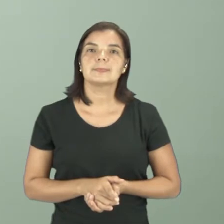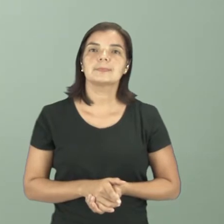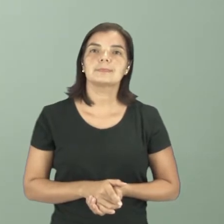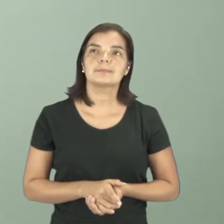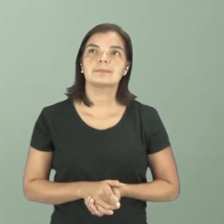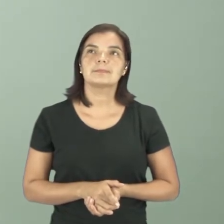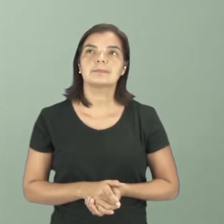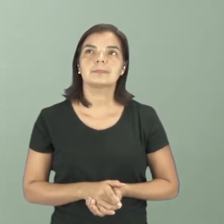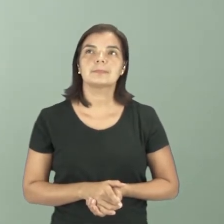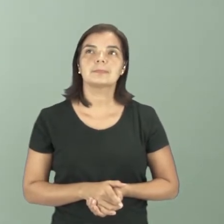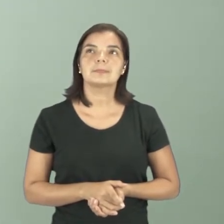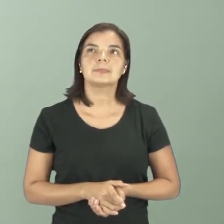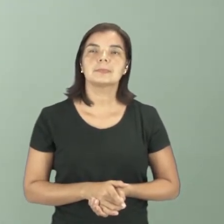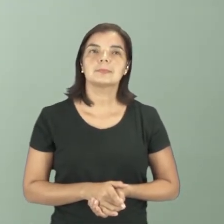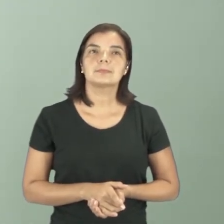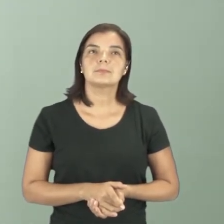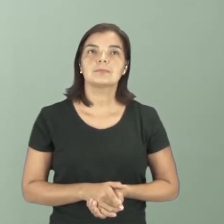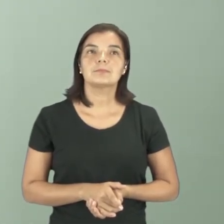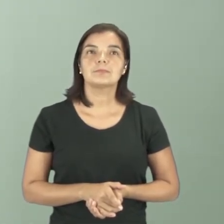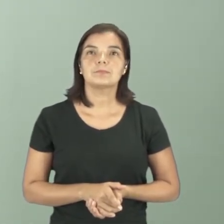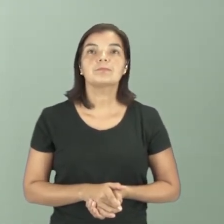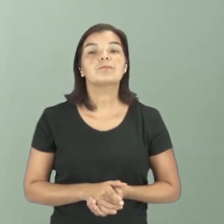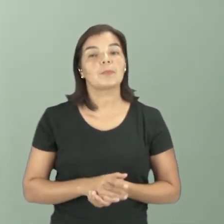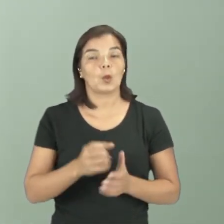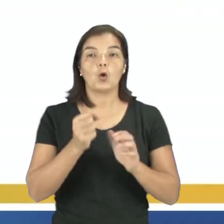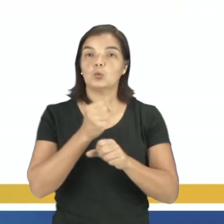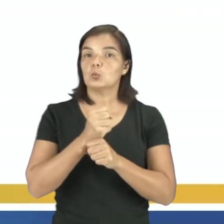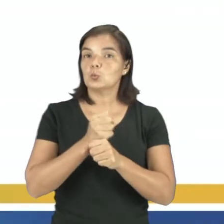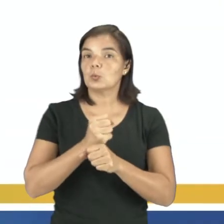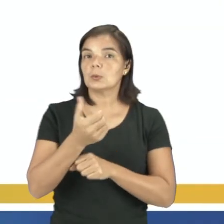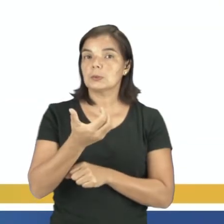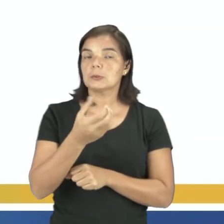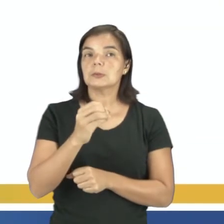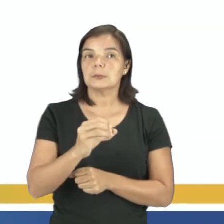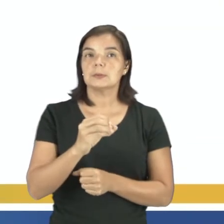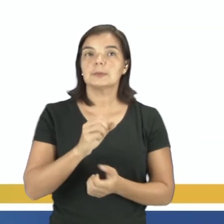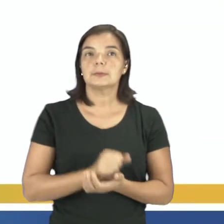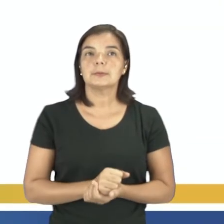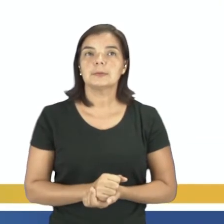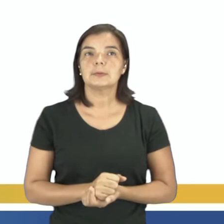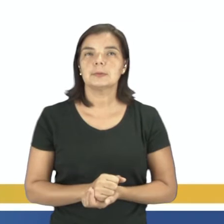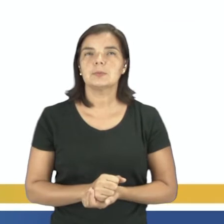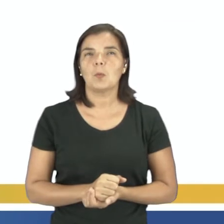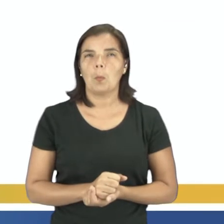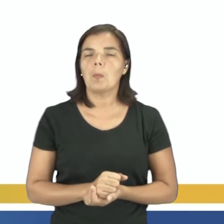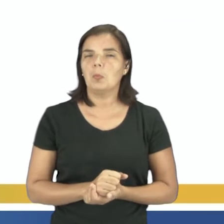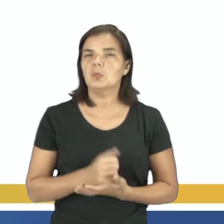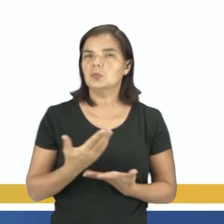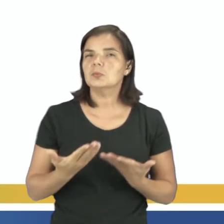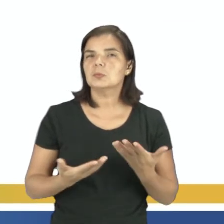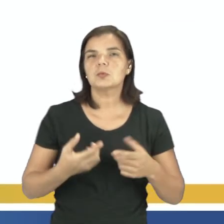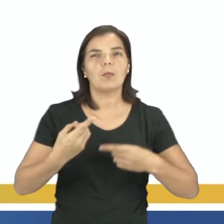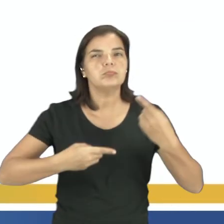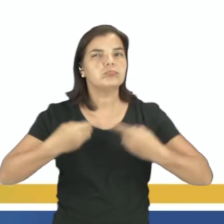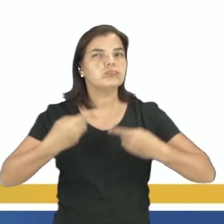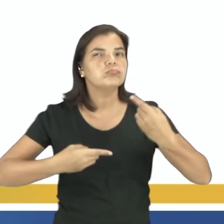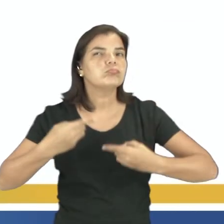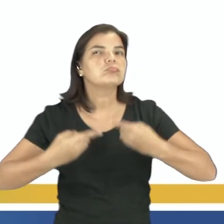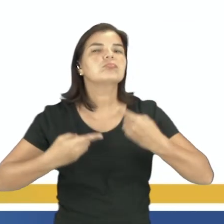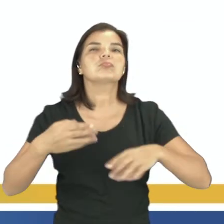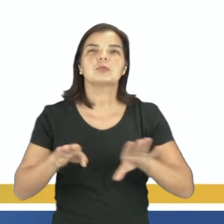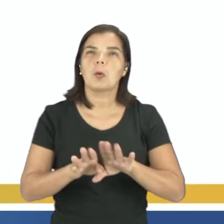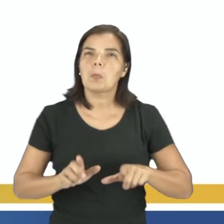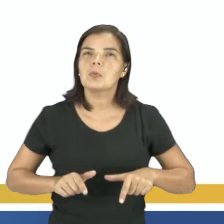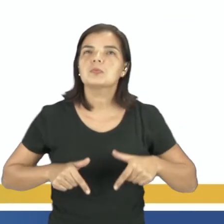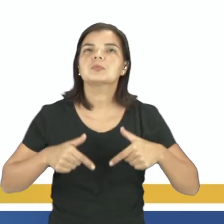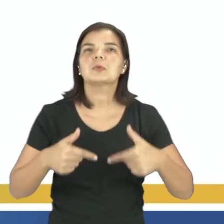para a gente poder ler a questão. Na década de 60, anos 60, né, muita efervescência política, militância política do